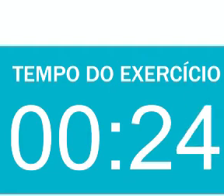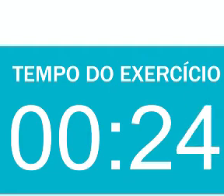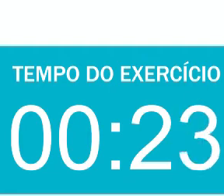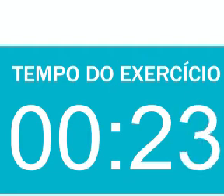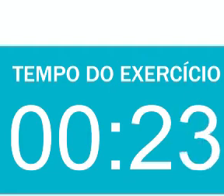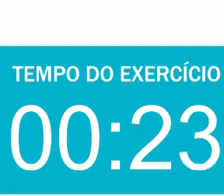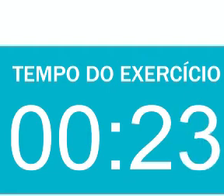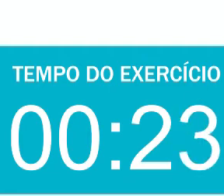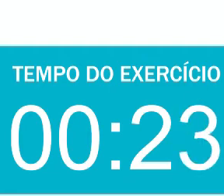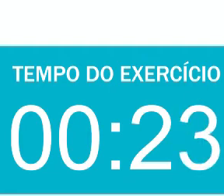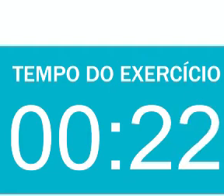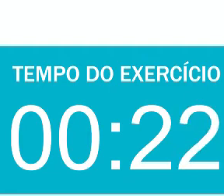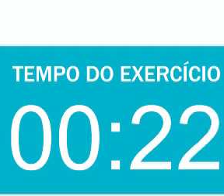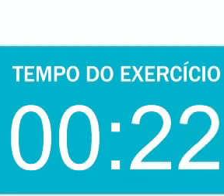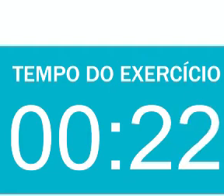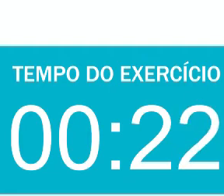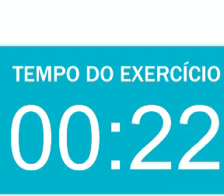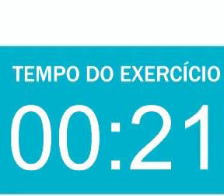bom